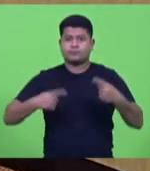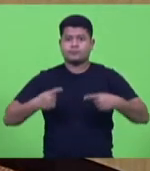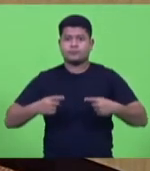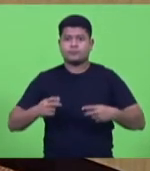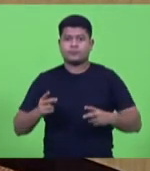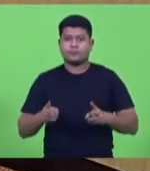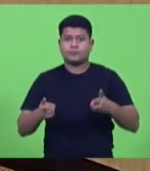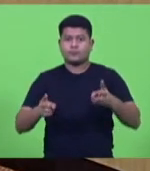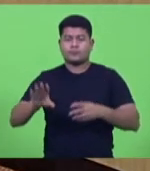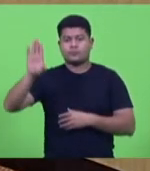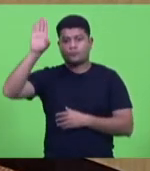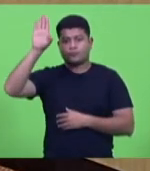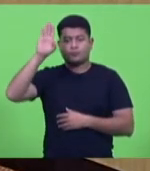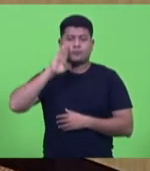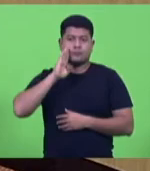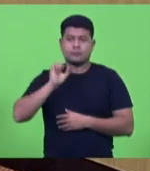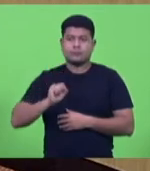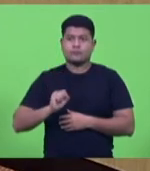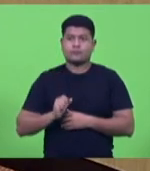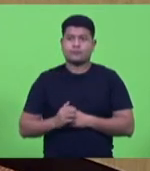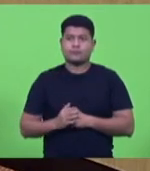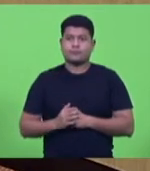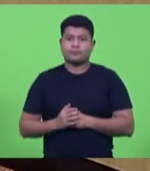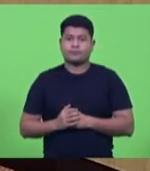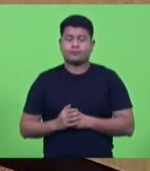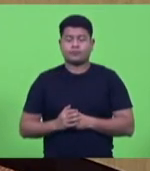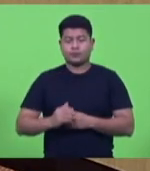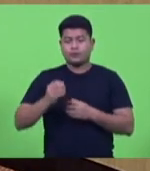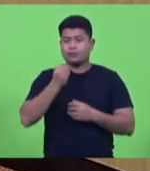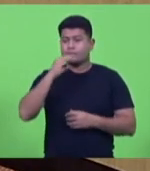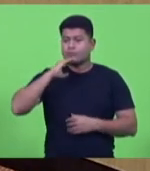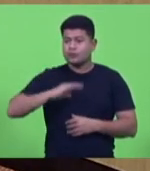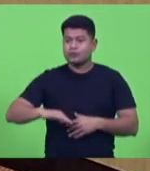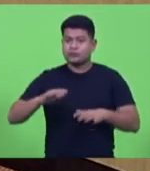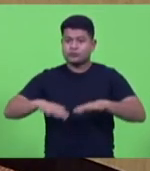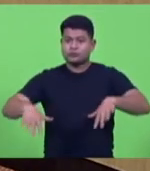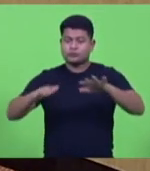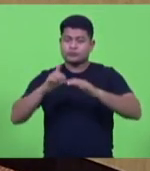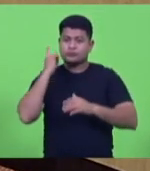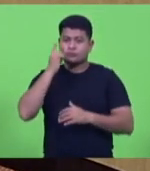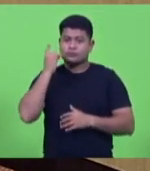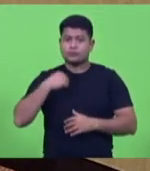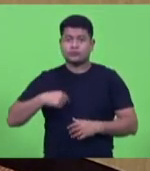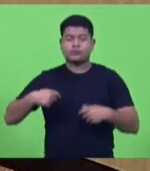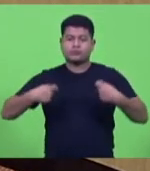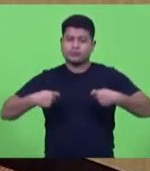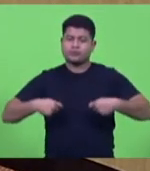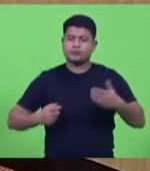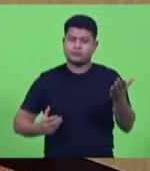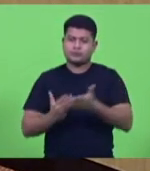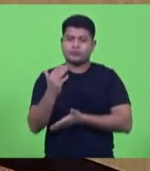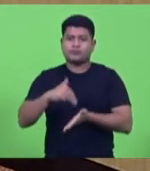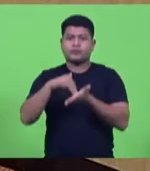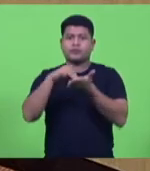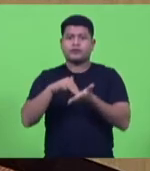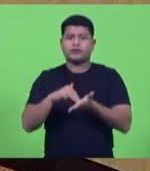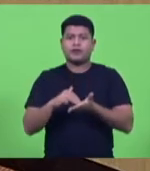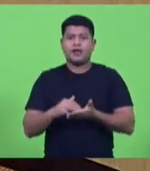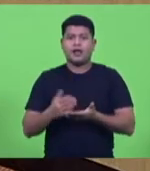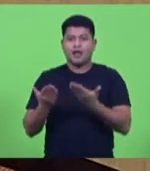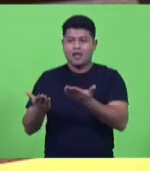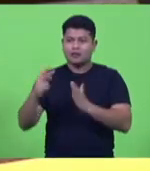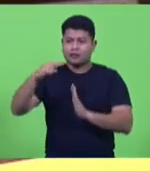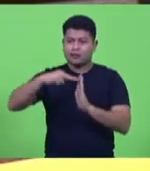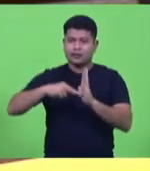palavra o deputado Bruno Souza. Boa tarde, senhores deputados. Nós precisamos aprovar essa moção. A leitura